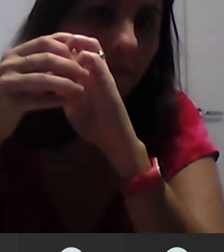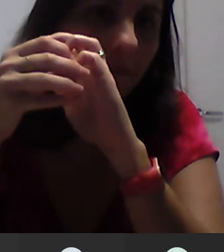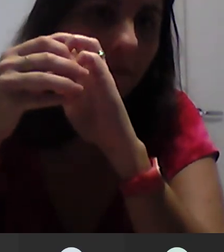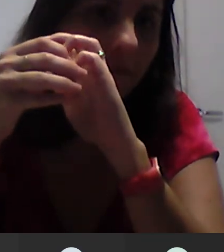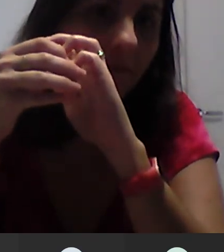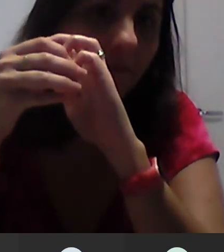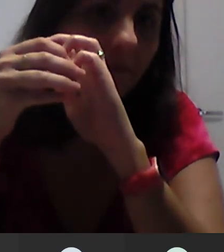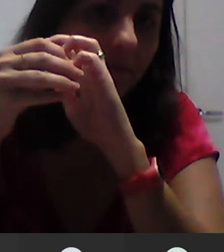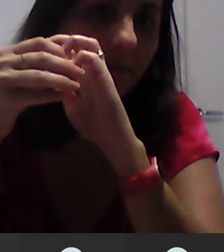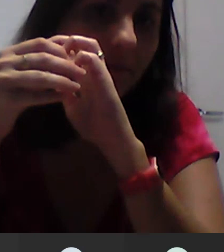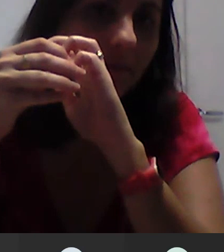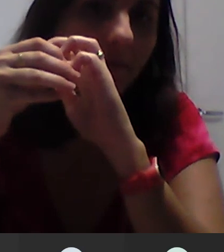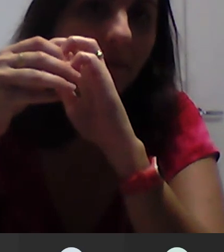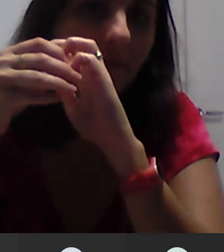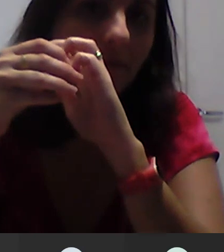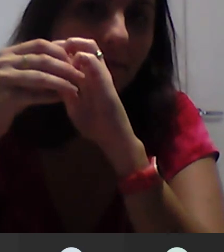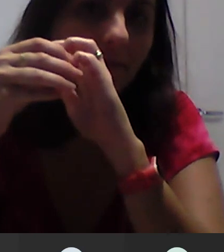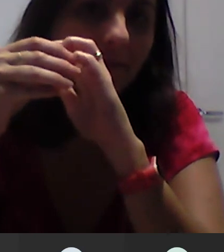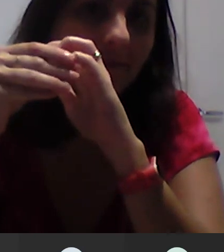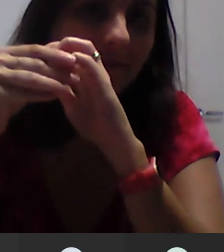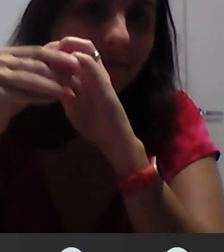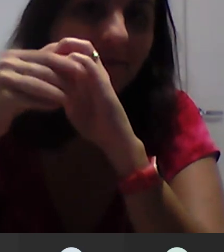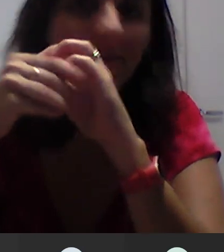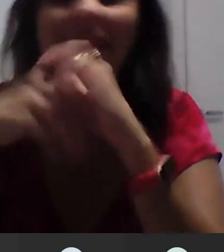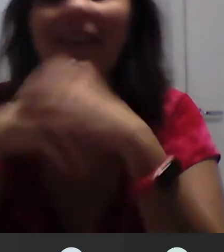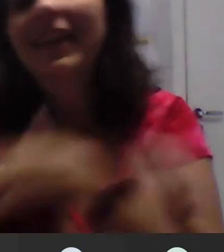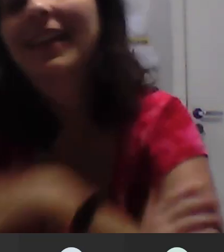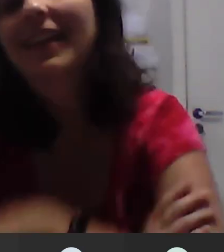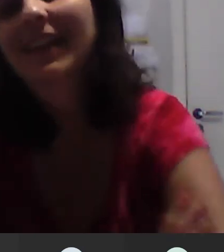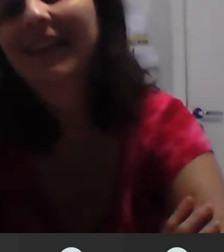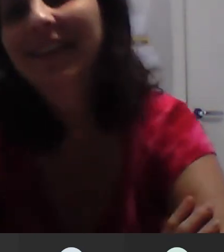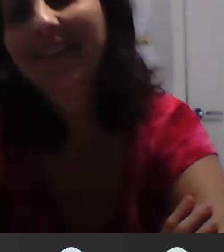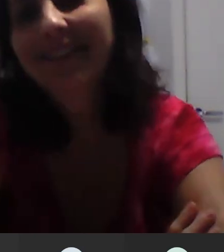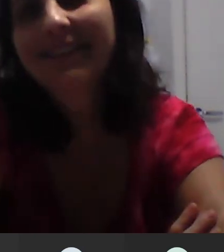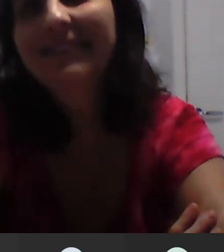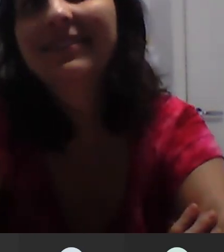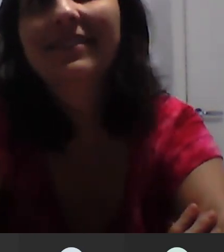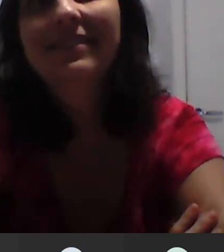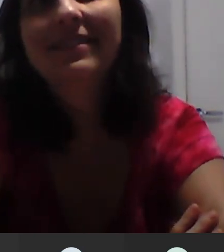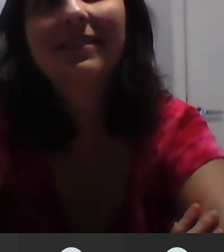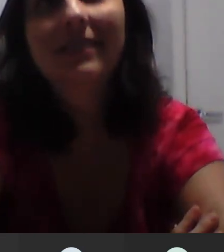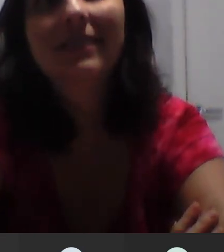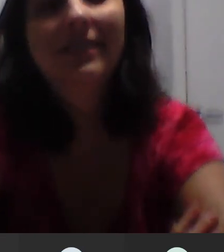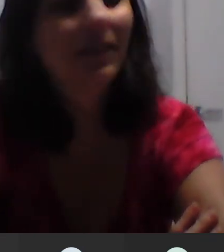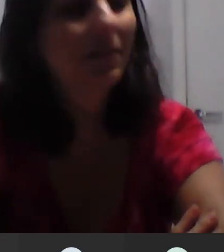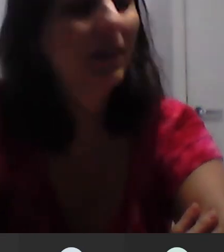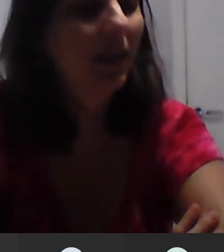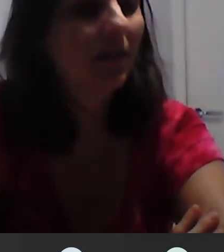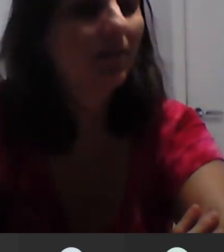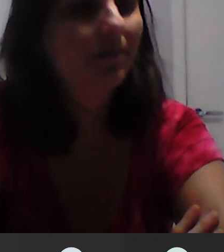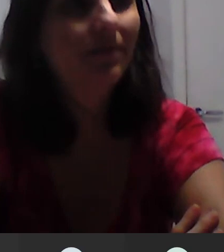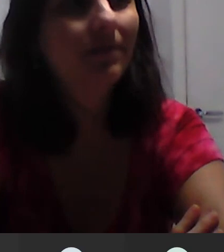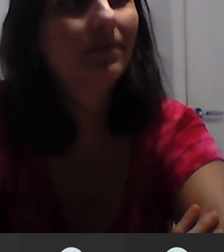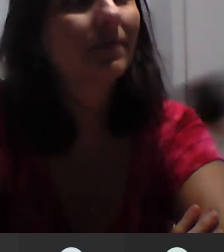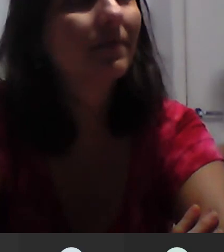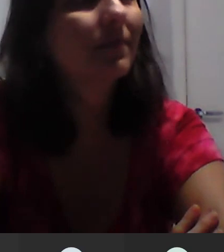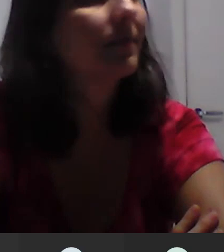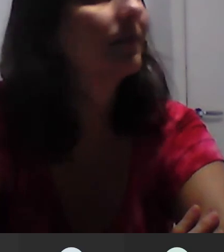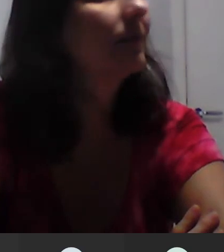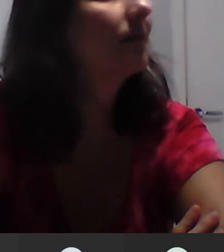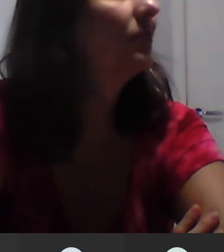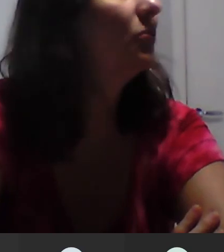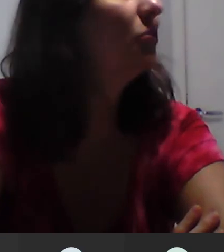Desculpa. Ai, desculpa. Porque é uma disciplina que depende da aula prática em laboratório, então técnica dietética,